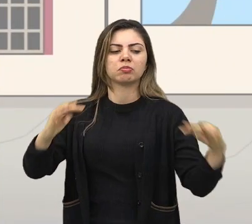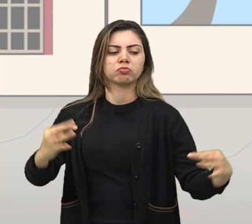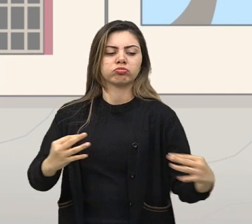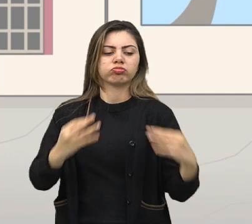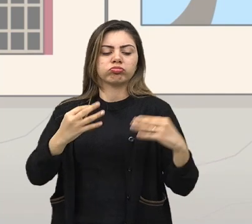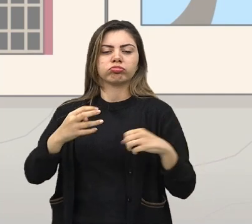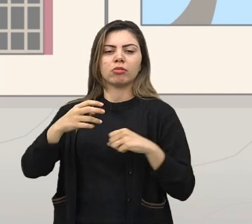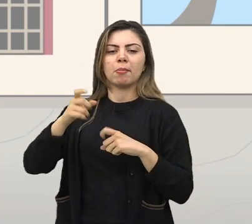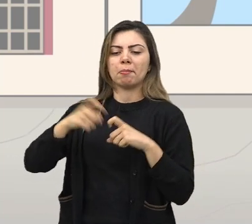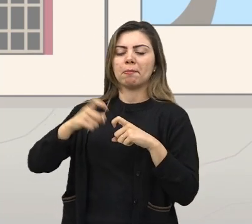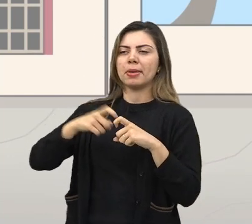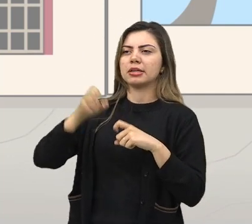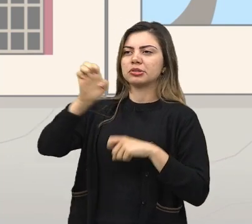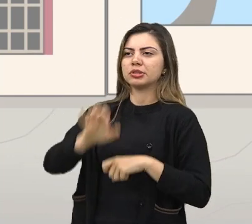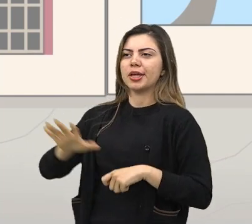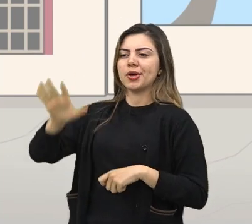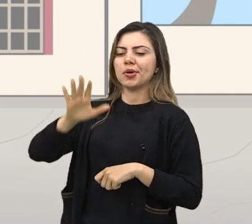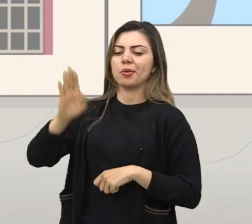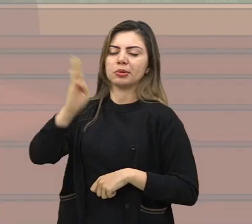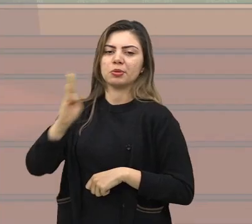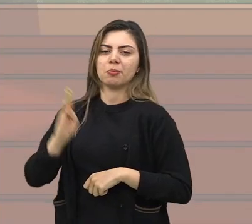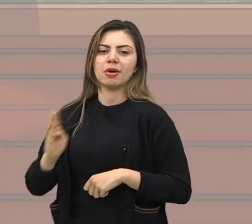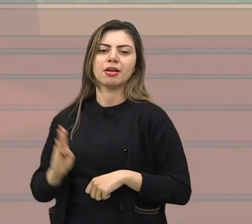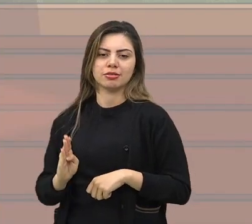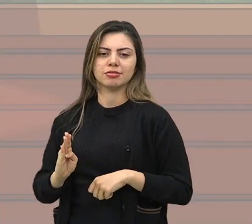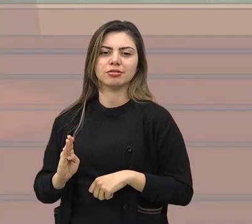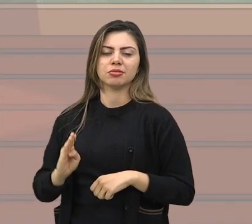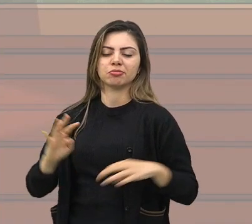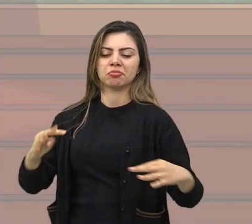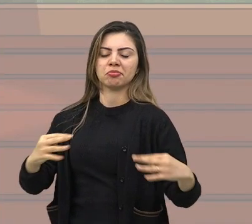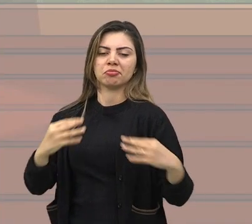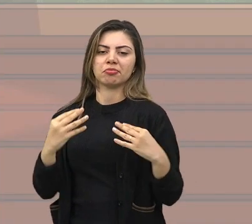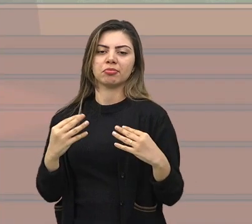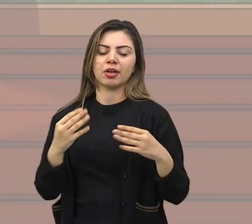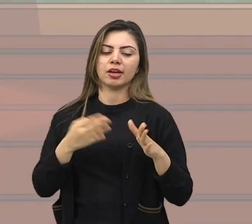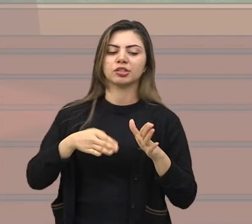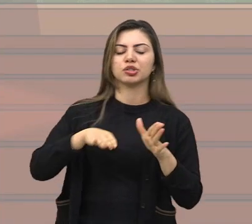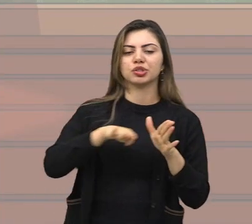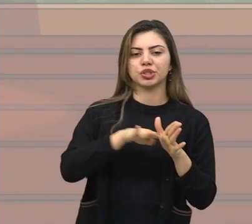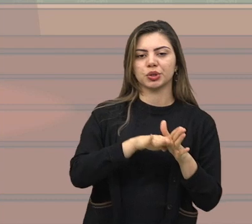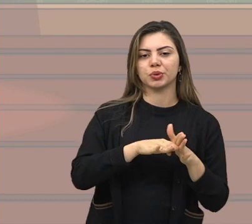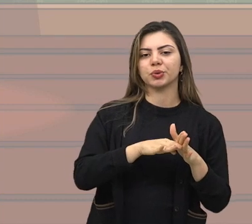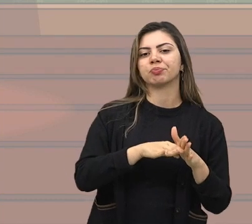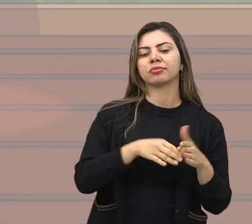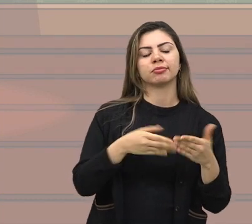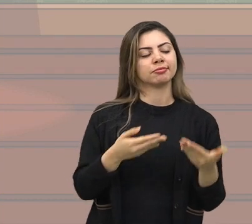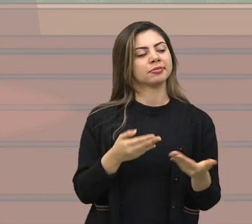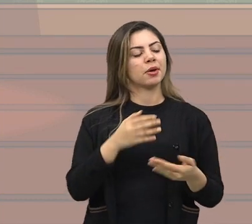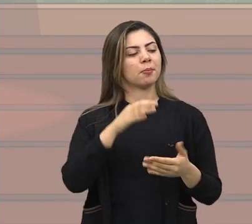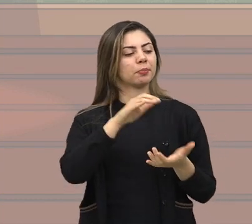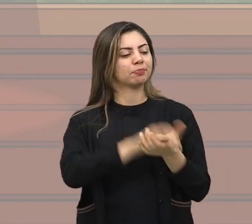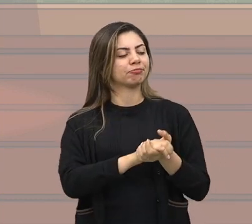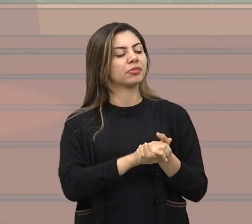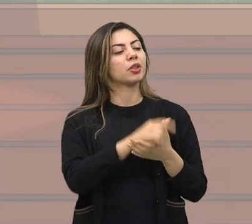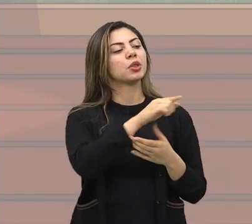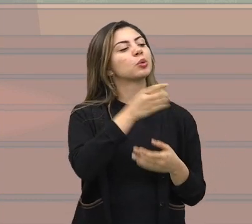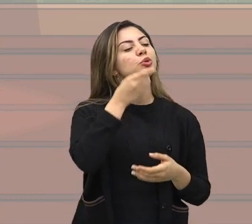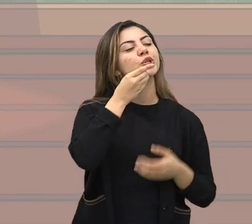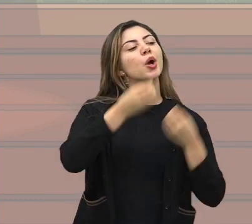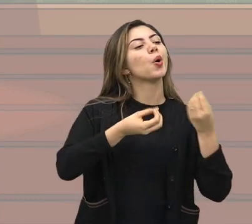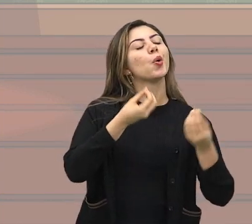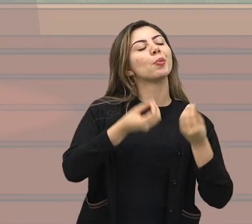na Europa e no Brasil, ele está de volta. Minha querida Evarista, como foi o seu